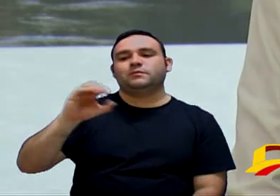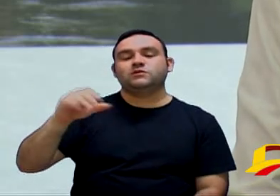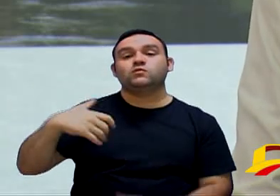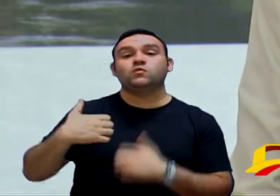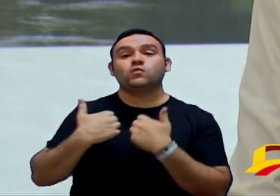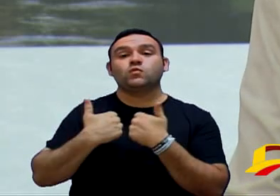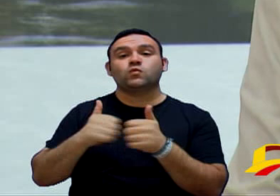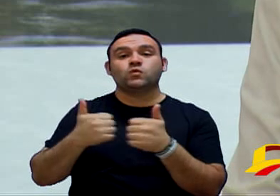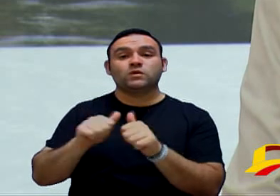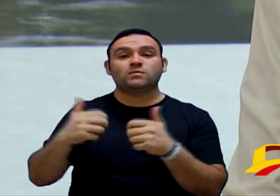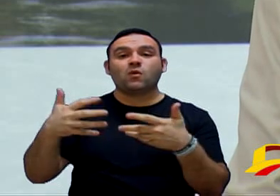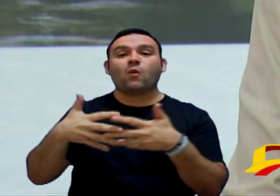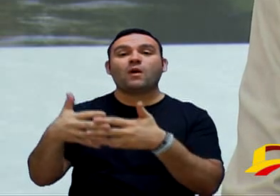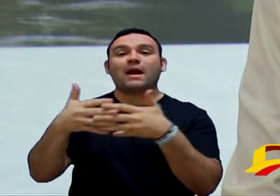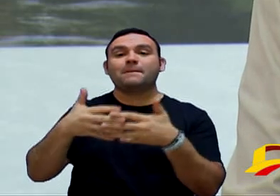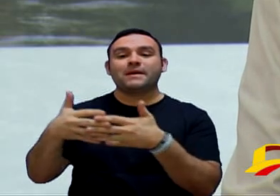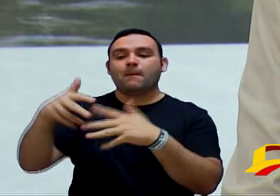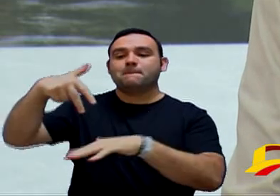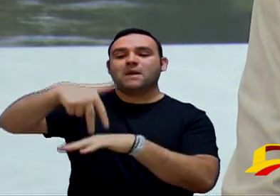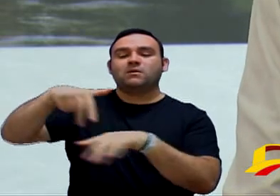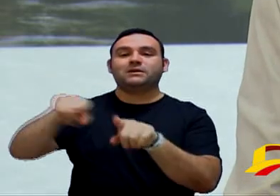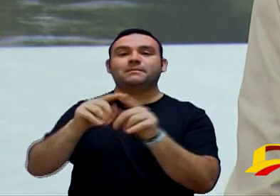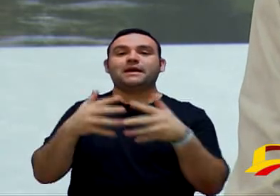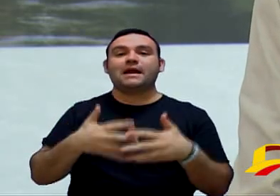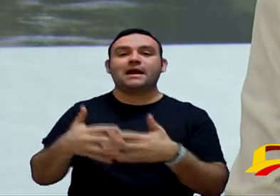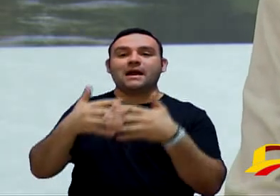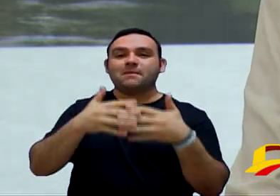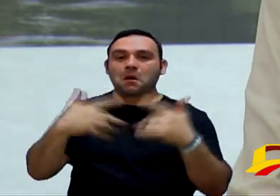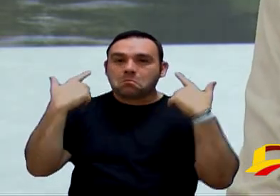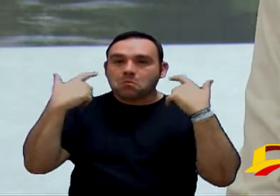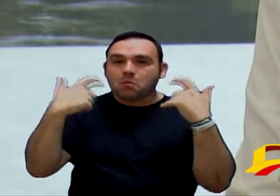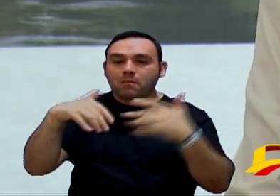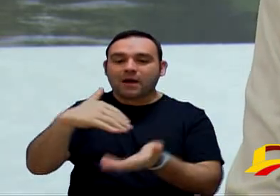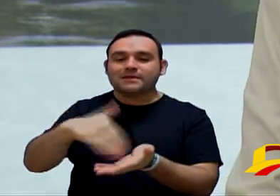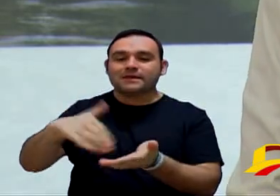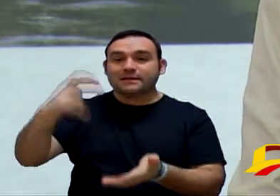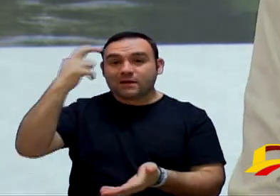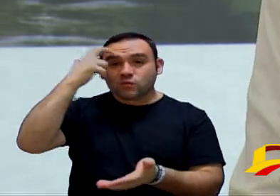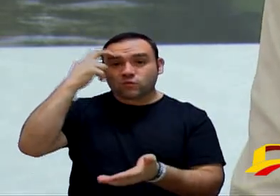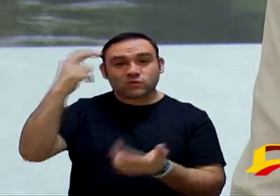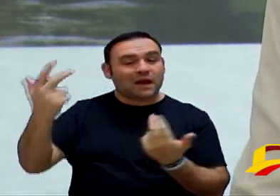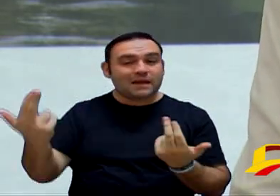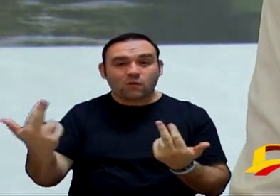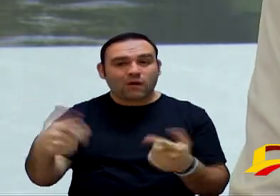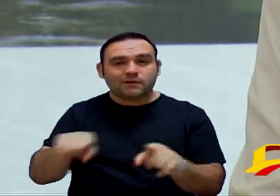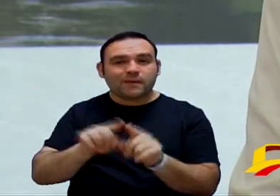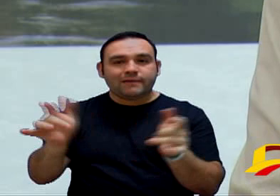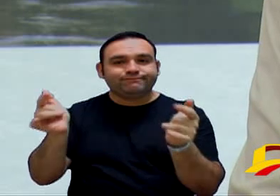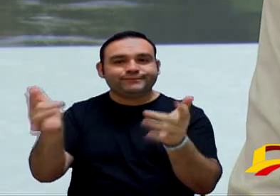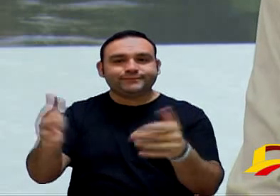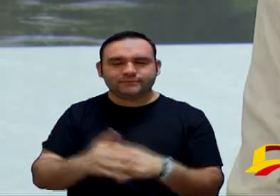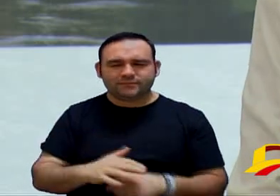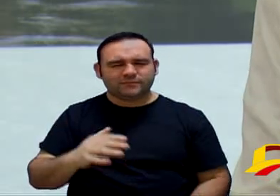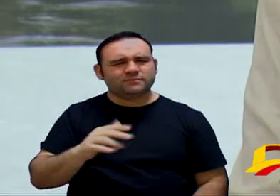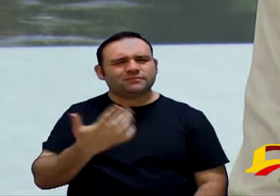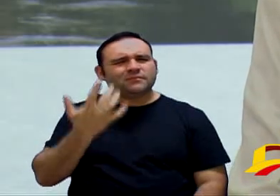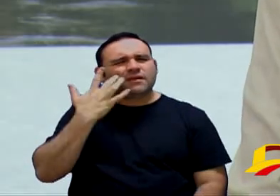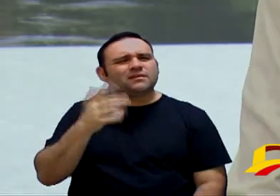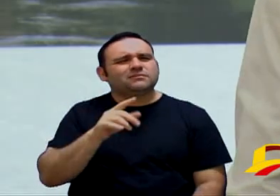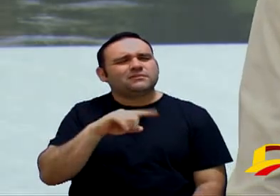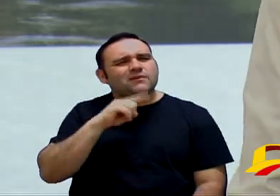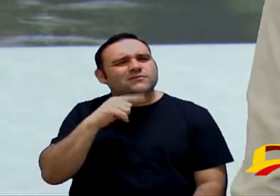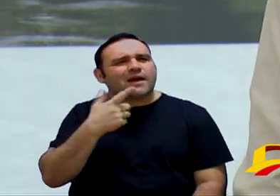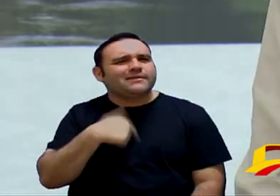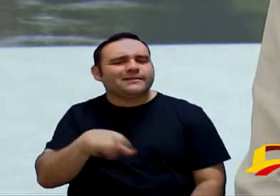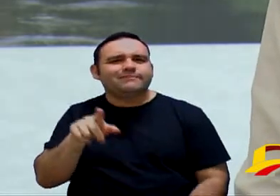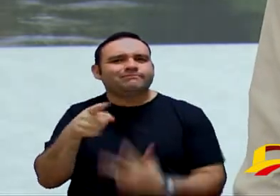que era caminhão palco caminhão trio elétrico da Secretaria da Cultura no mesmo estado largado já que não será que não